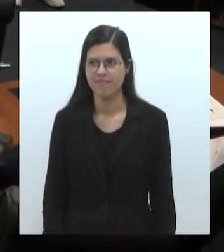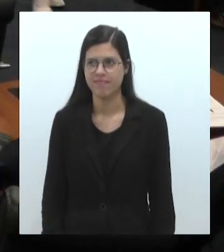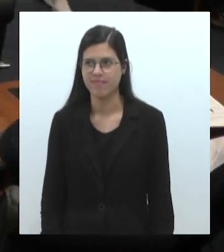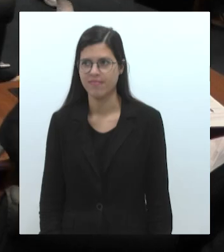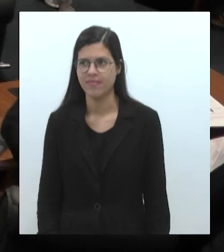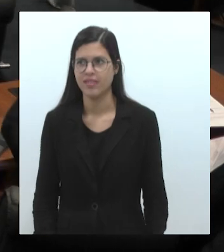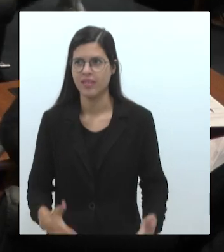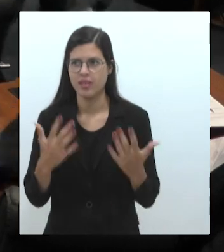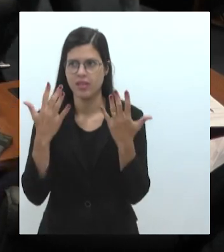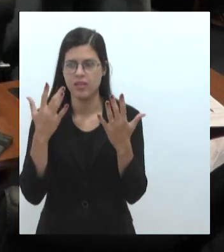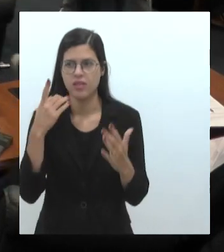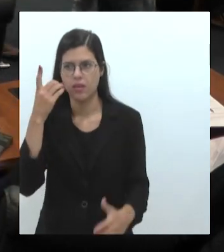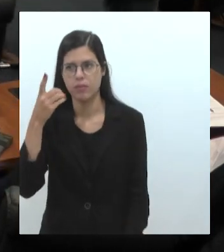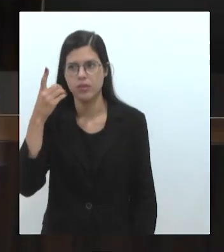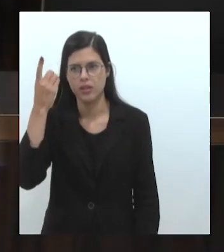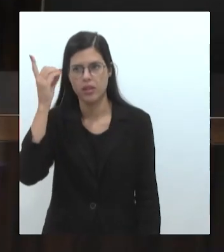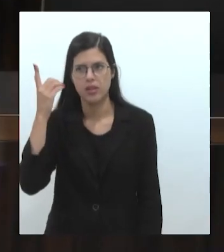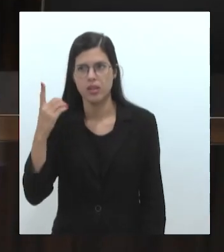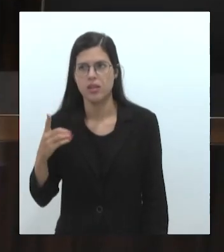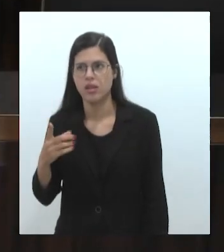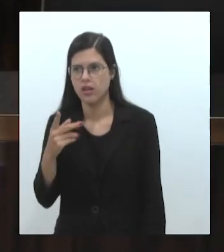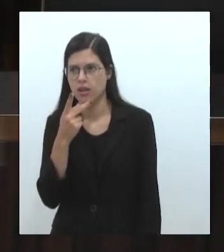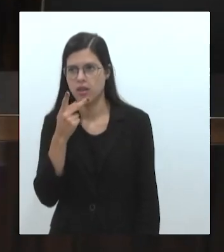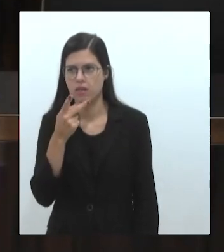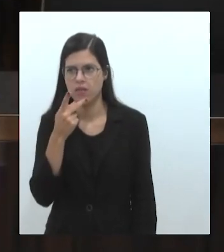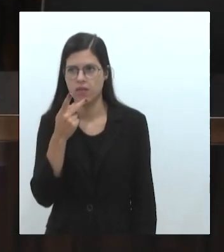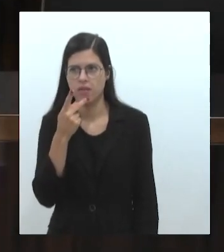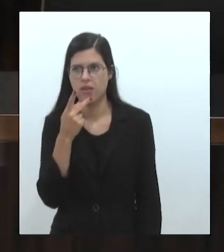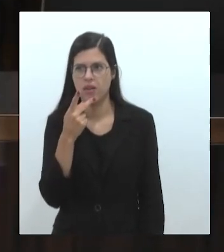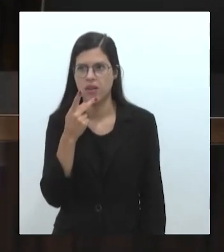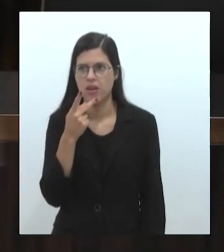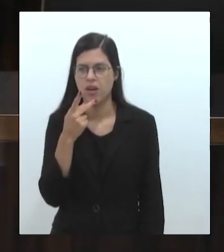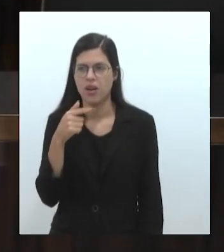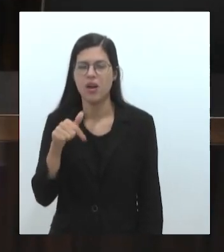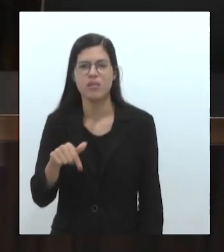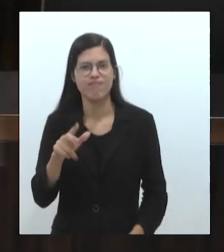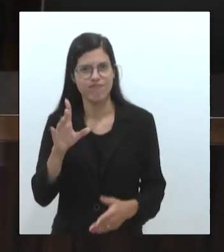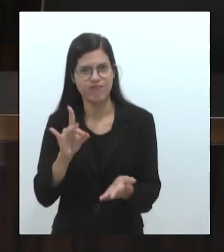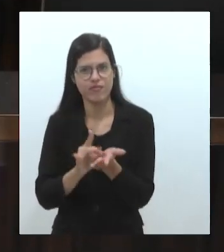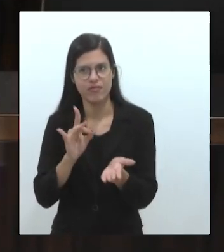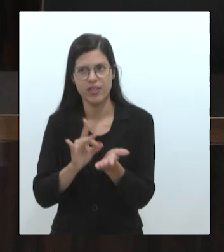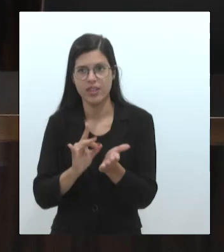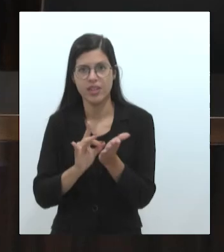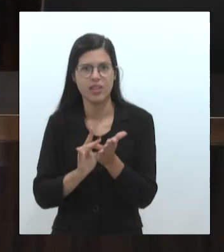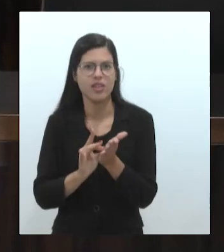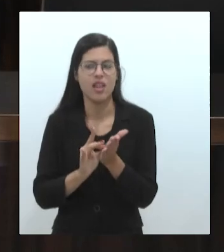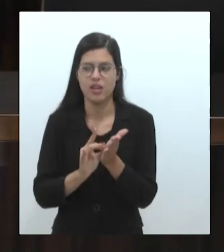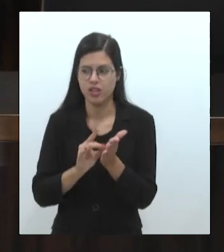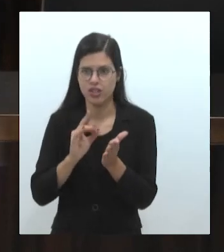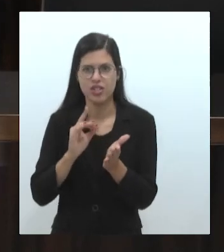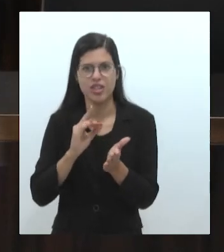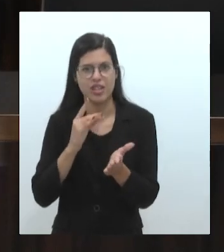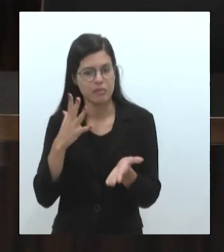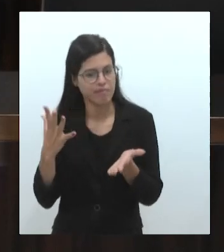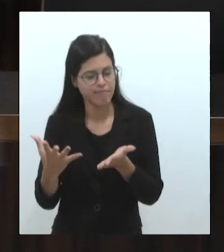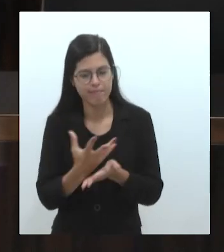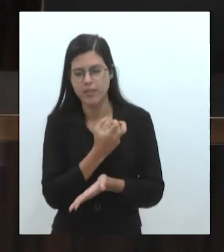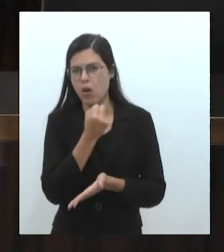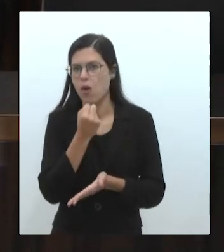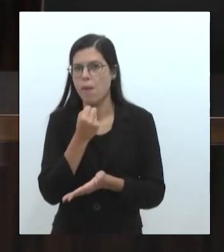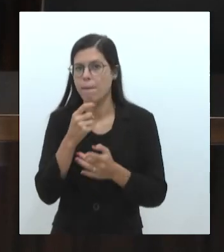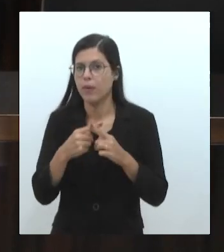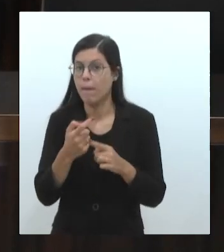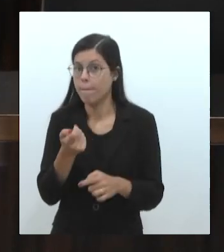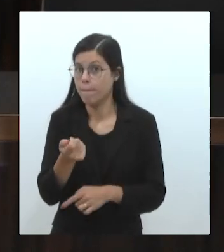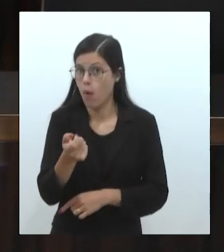Parabenizar a deputada Dani e dizer que são mega super-heróis, porque foram muito poucas pessoas para montar